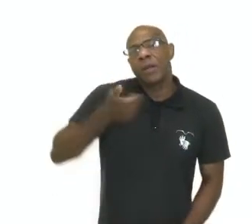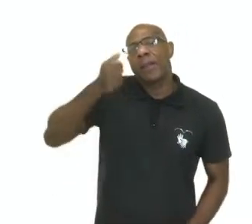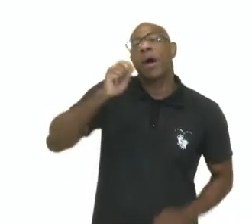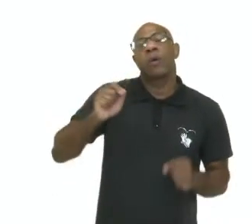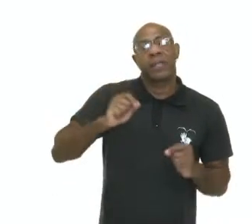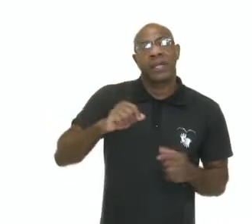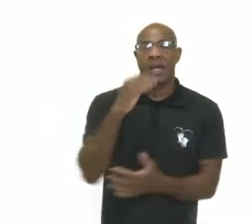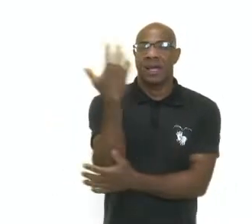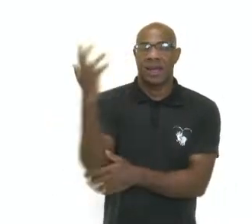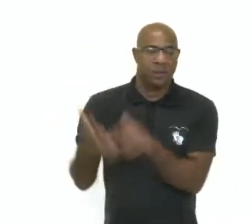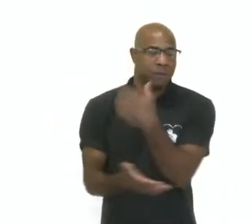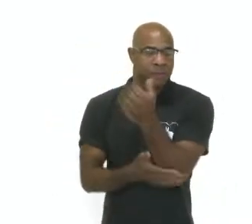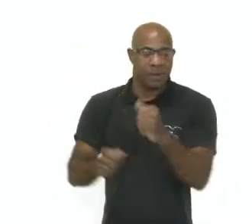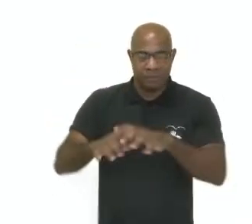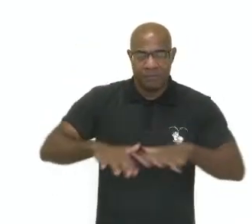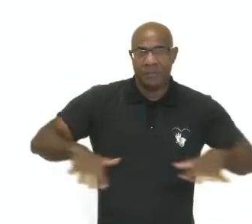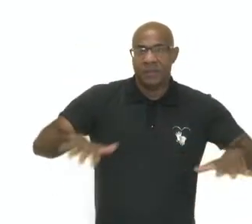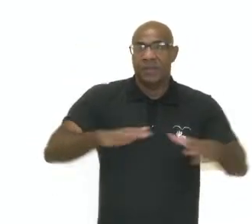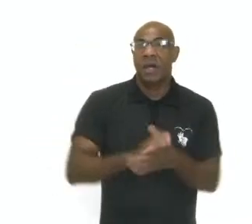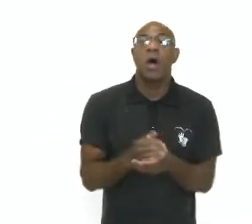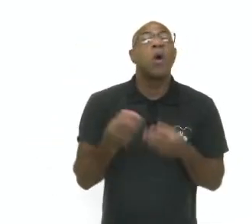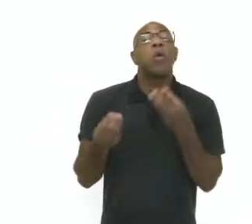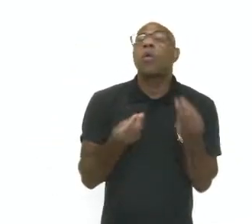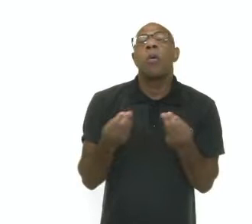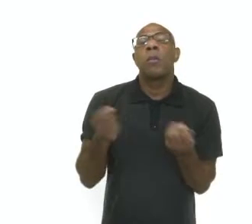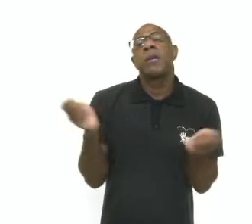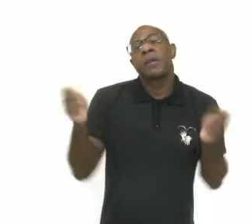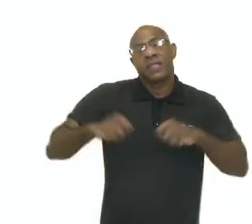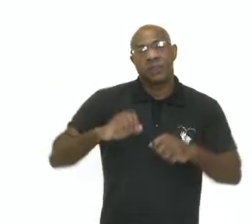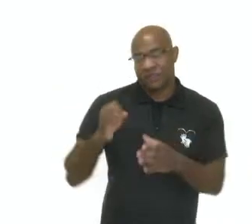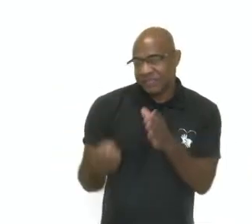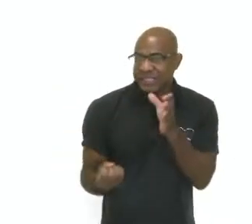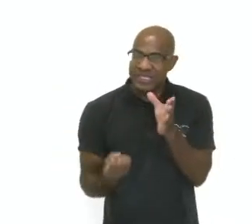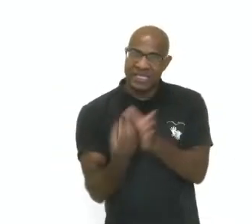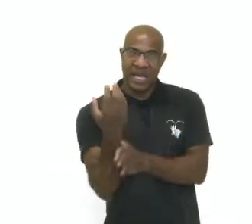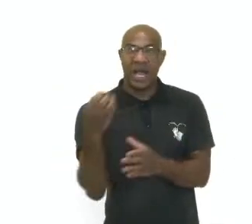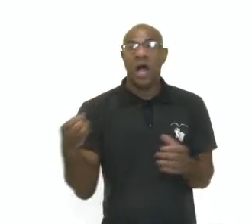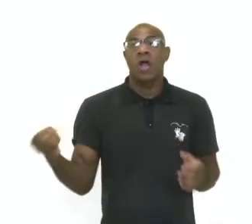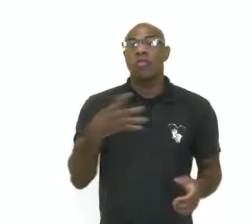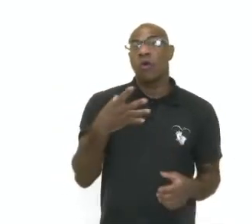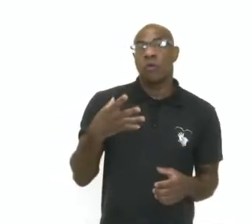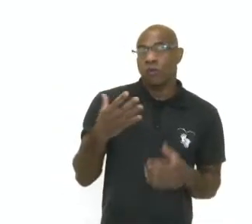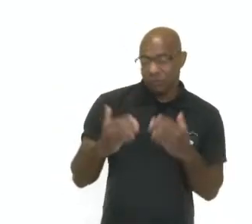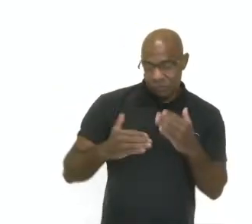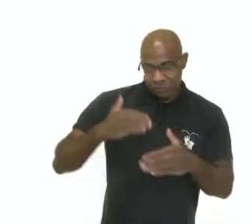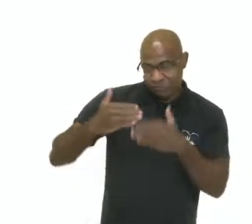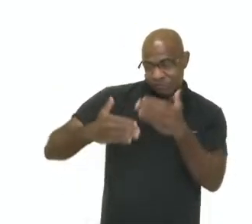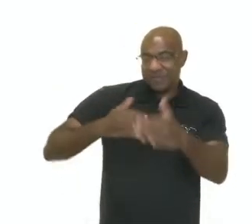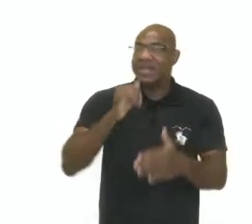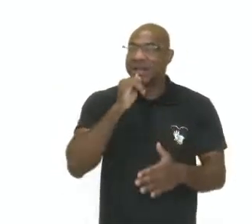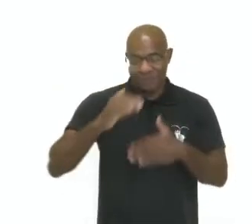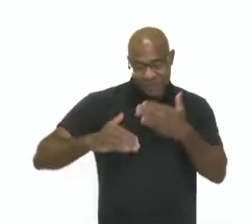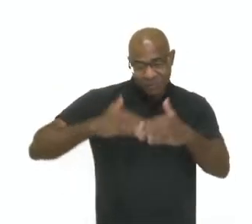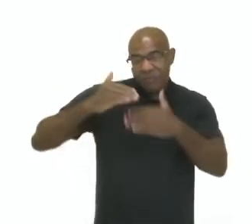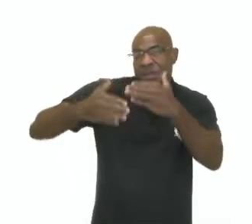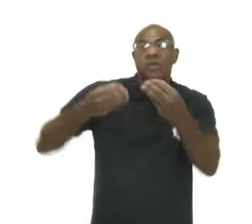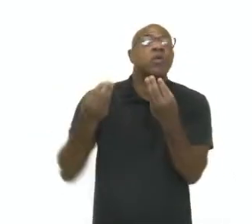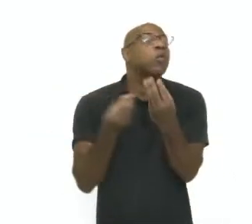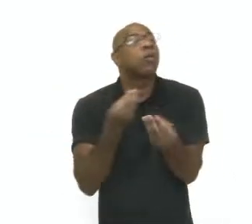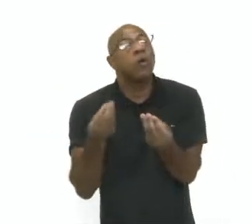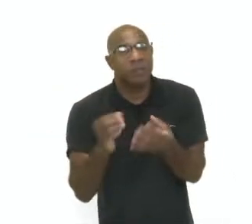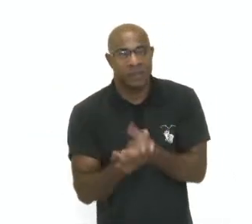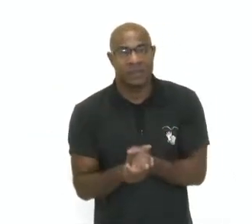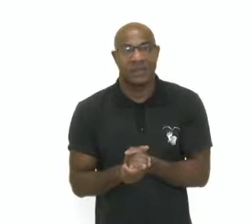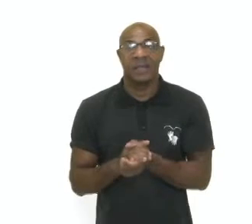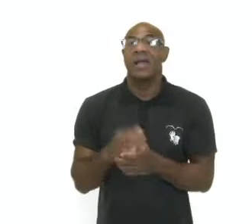podemos criar um novo modelo de desenvolvimento que não dependa da máxima exploração? Consumir